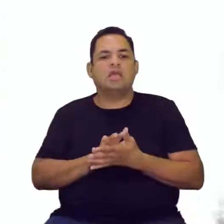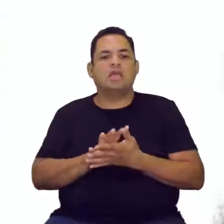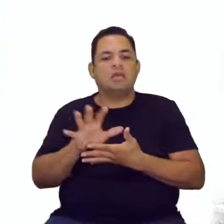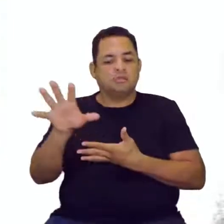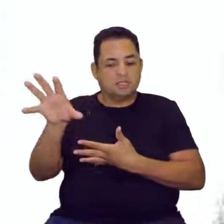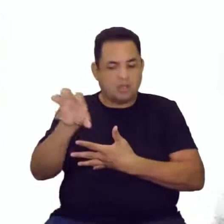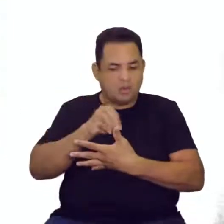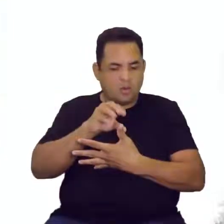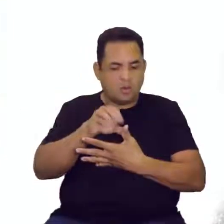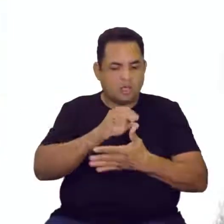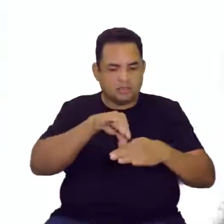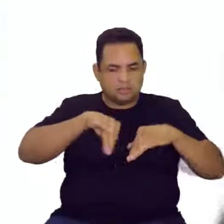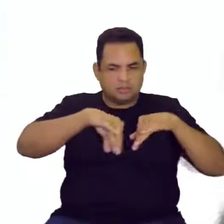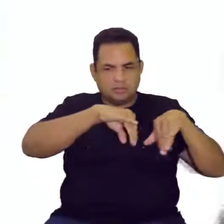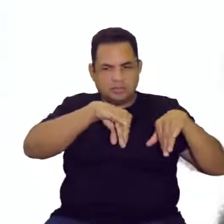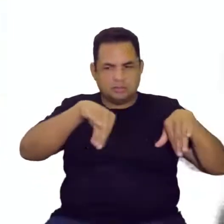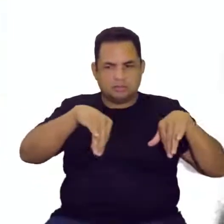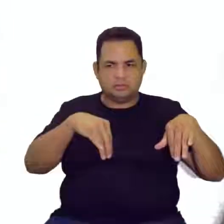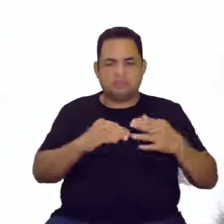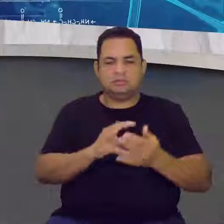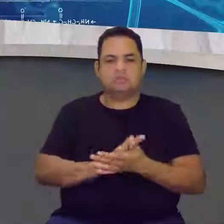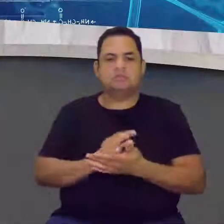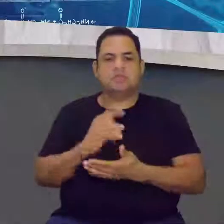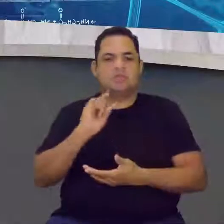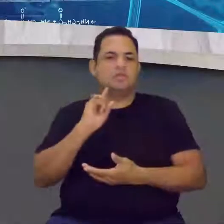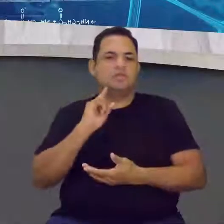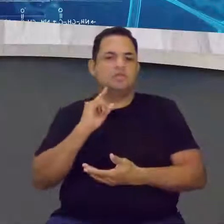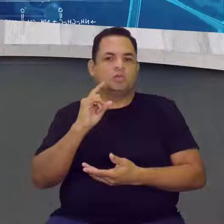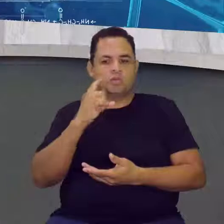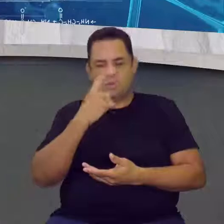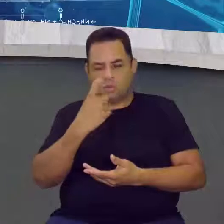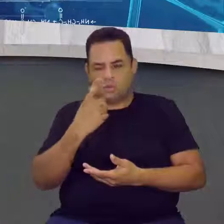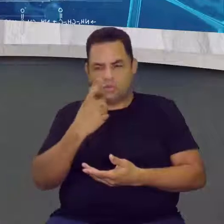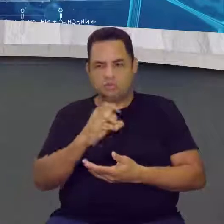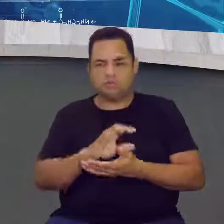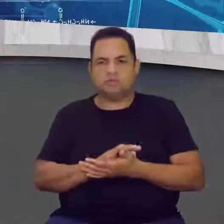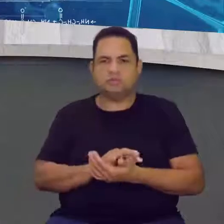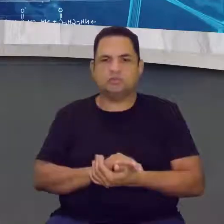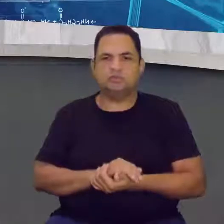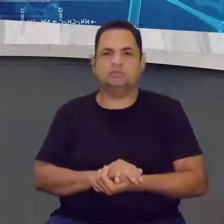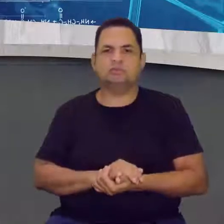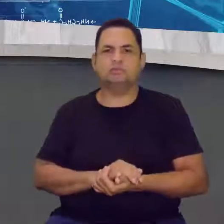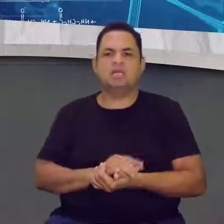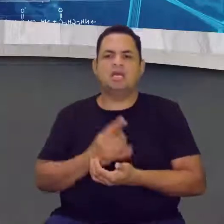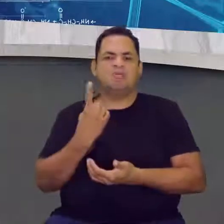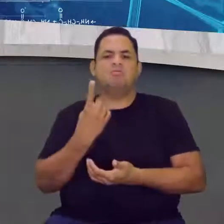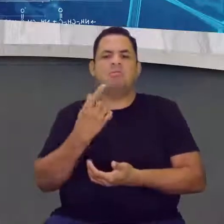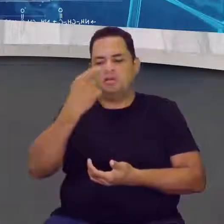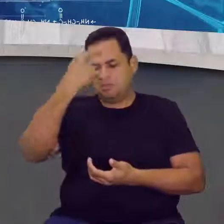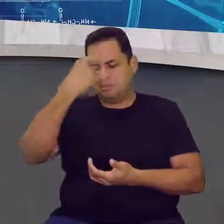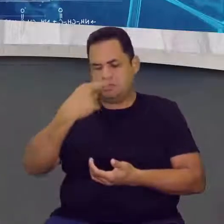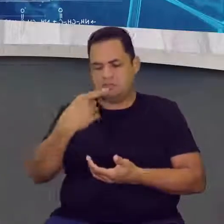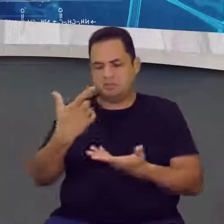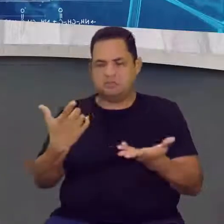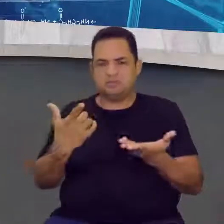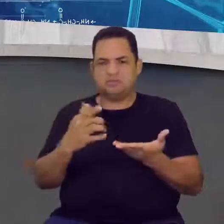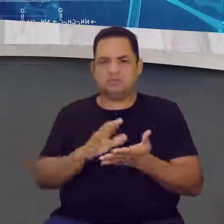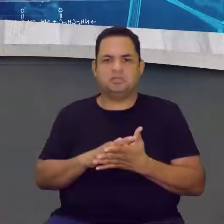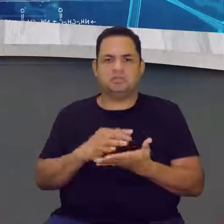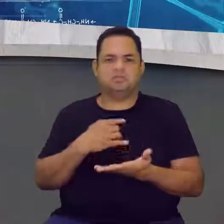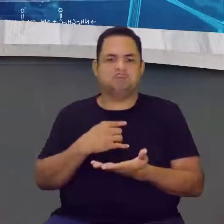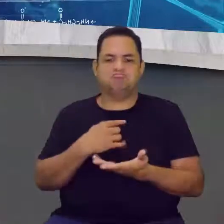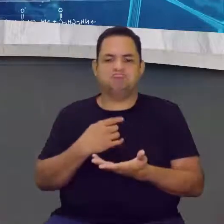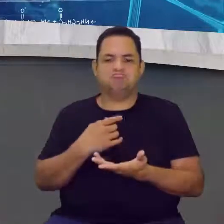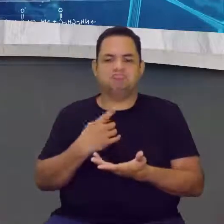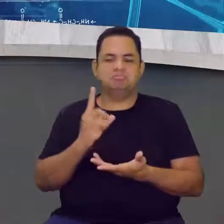também. Eu sei que vocês devem pensar, mas uma andorinha sozinha não faz verão. Só que se cada